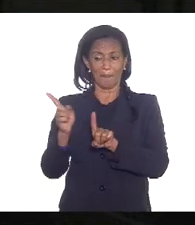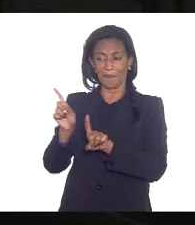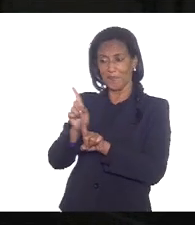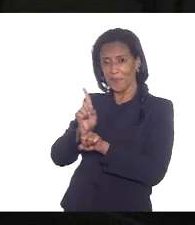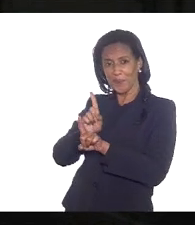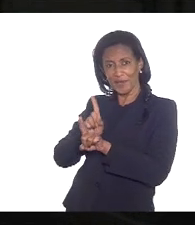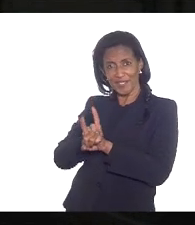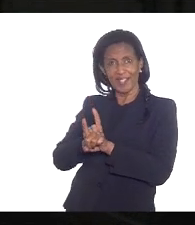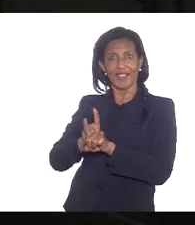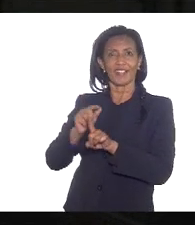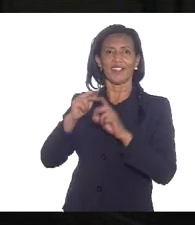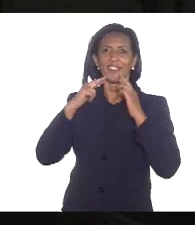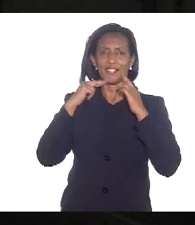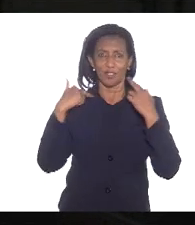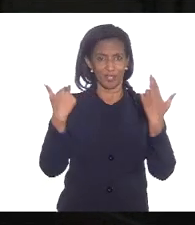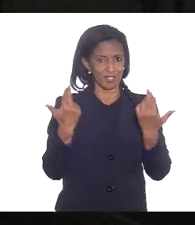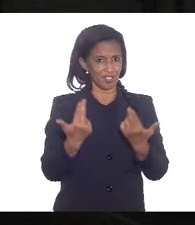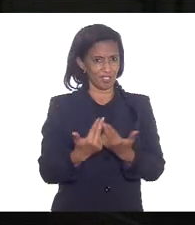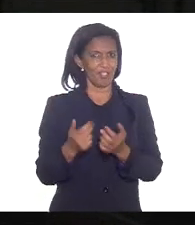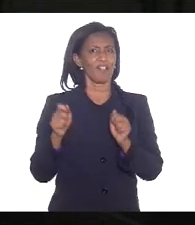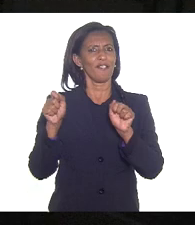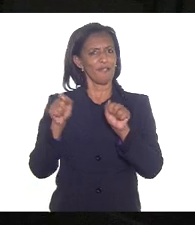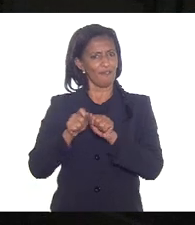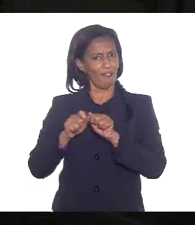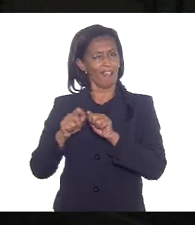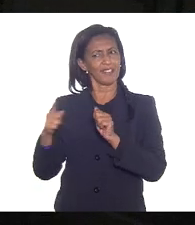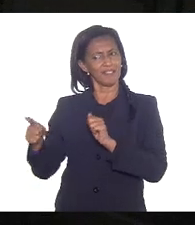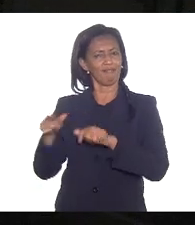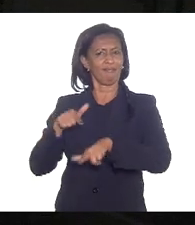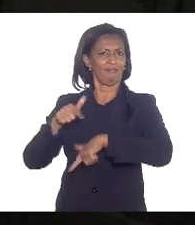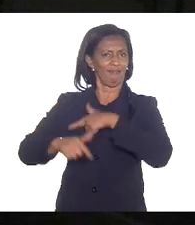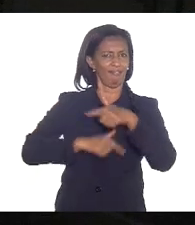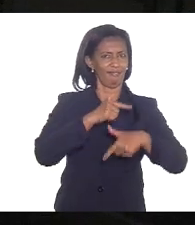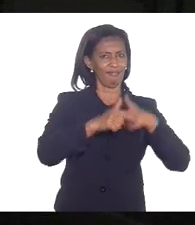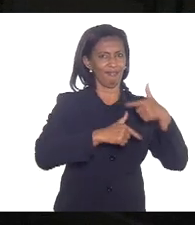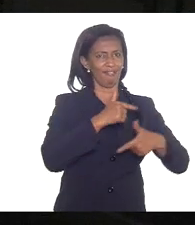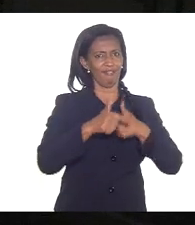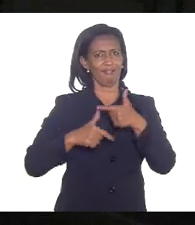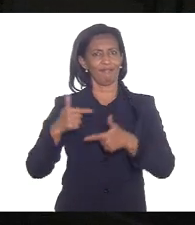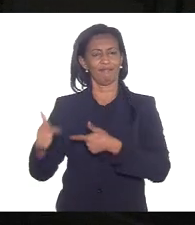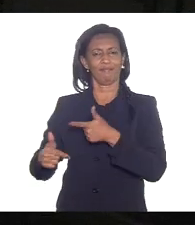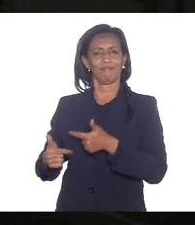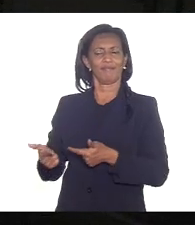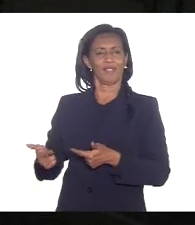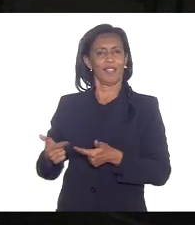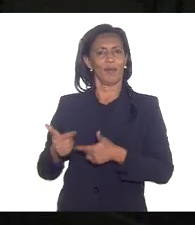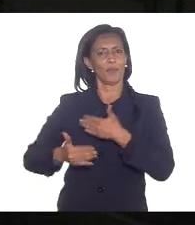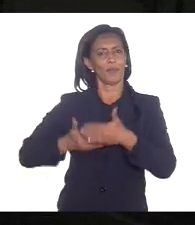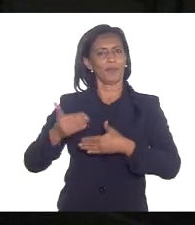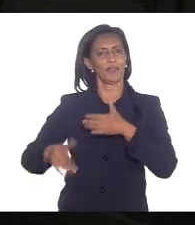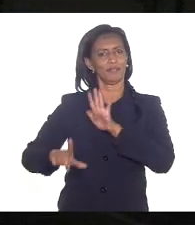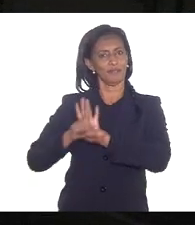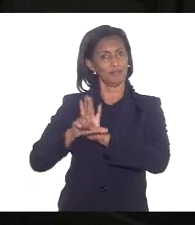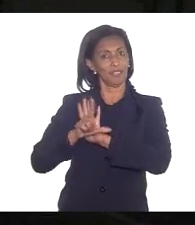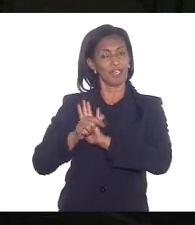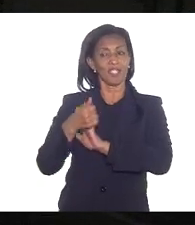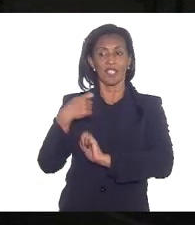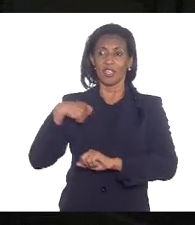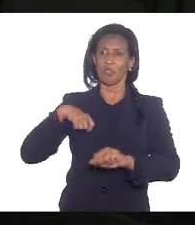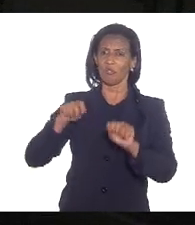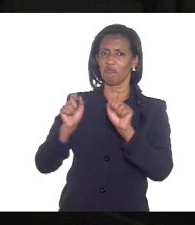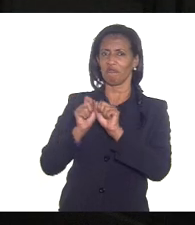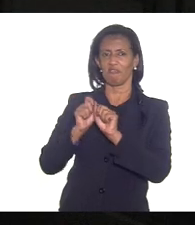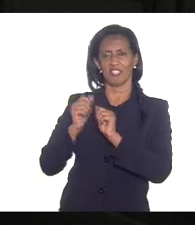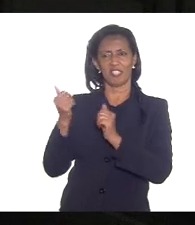das nossas sessões Fazem Acontecer o processo legislativo eu não vou fazer